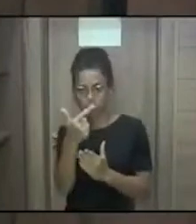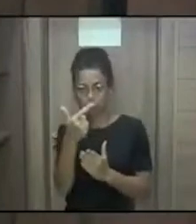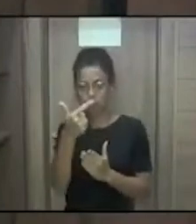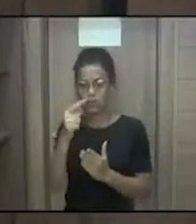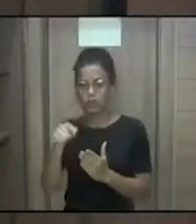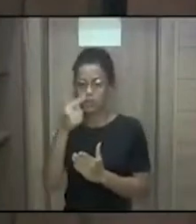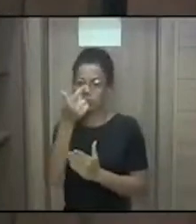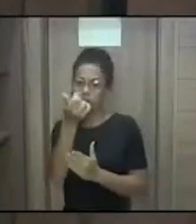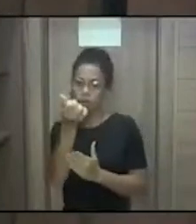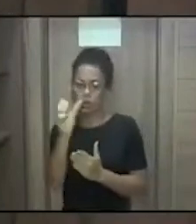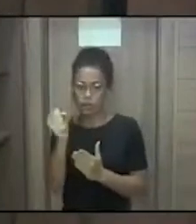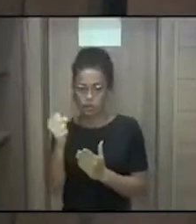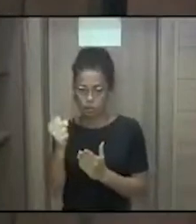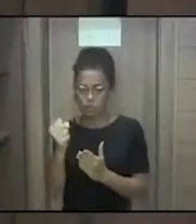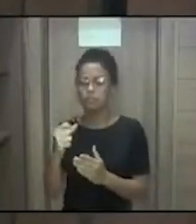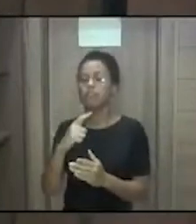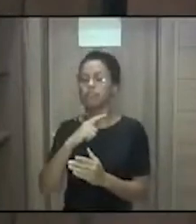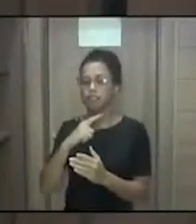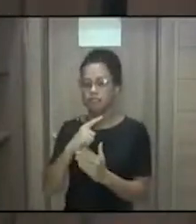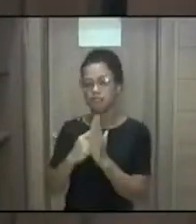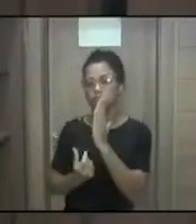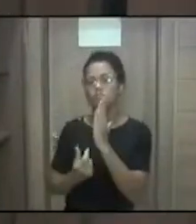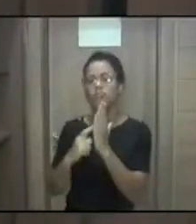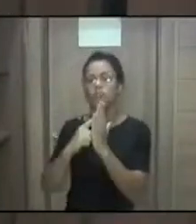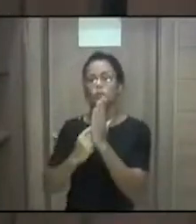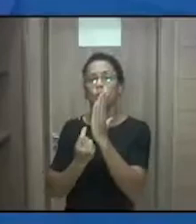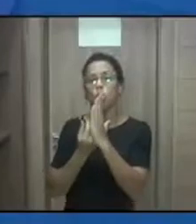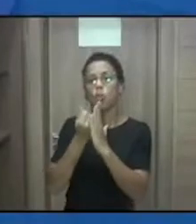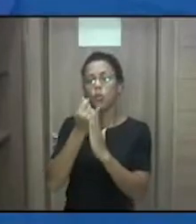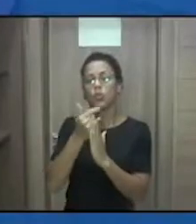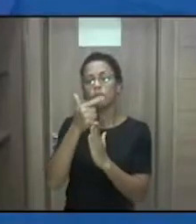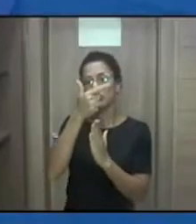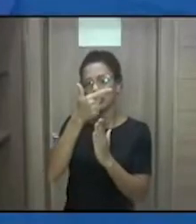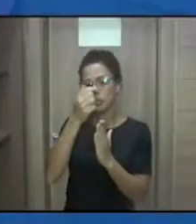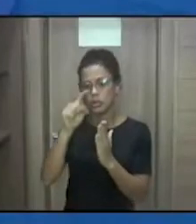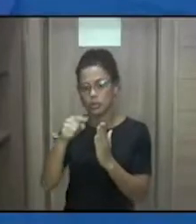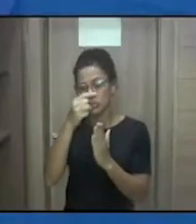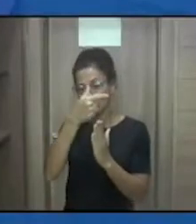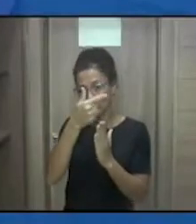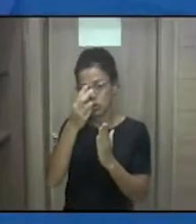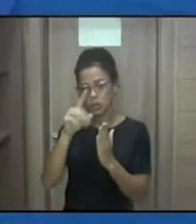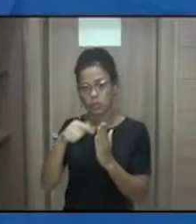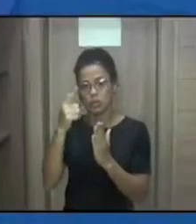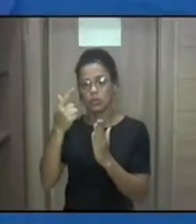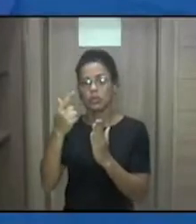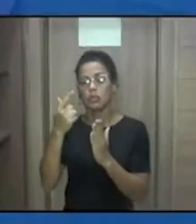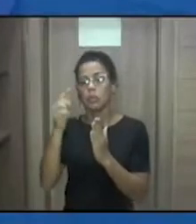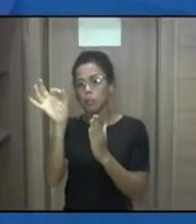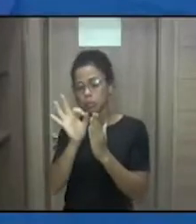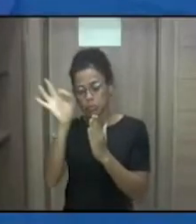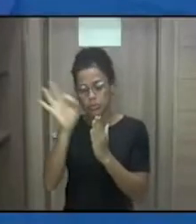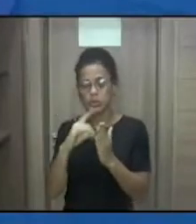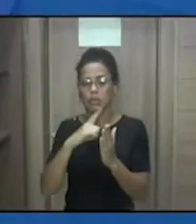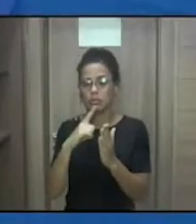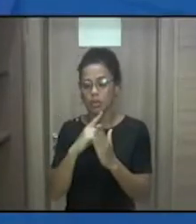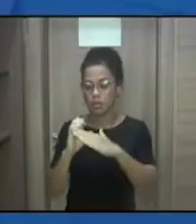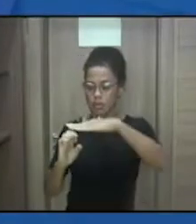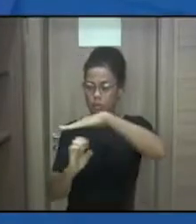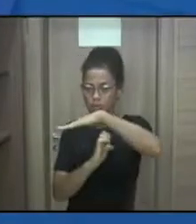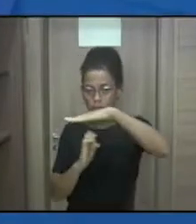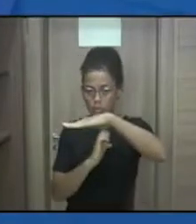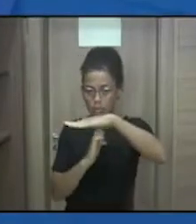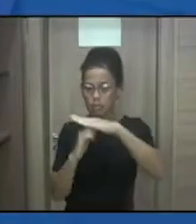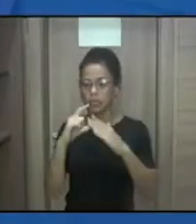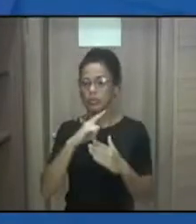numa margem estimada de lucro de 23,9%, considerando todos os tributos, né? Considerando que essa empresa é do Simples